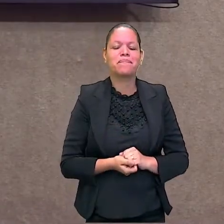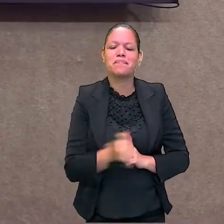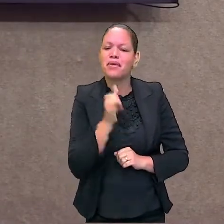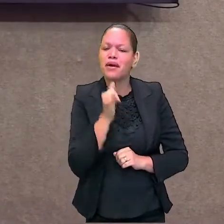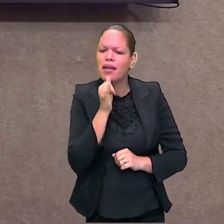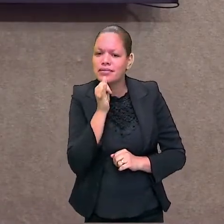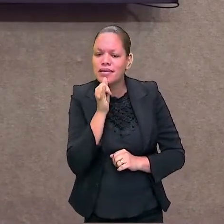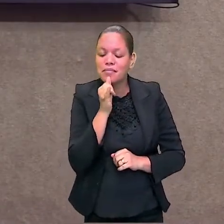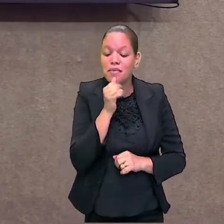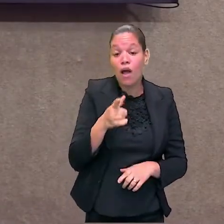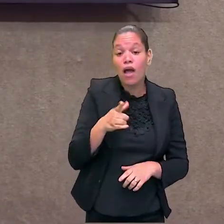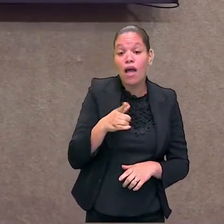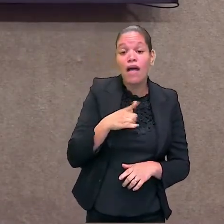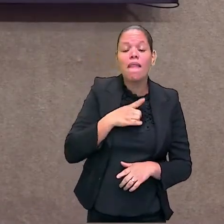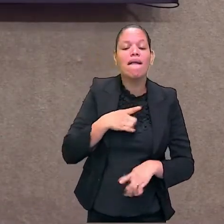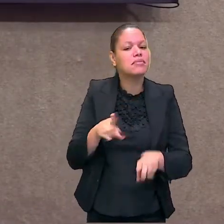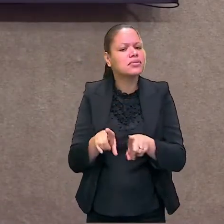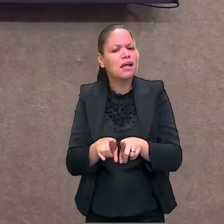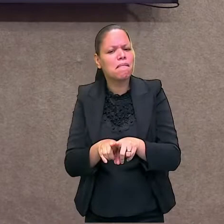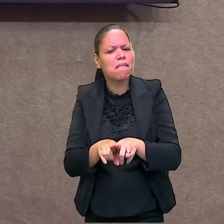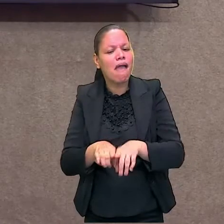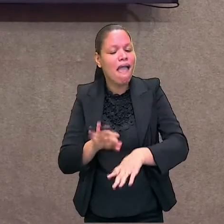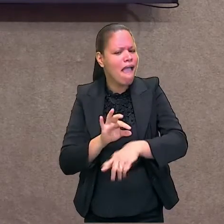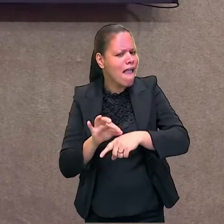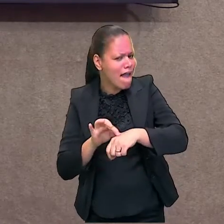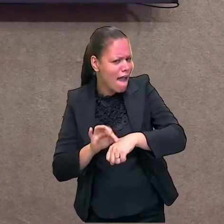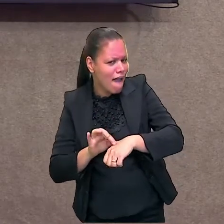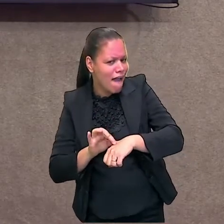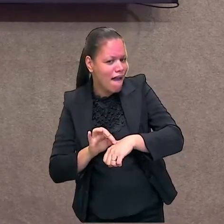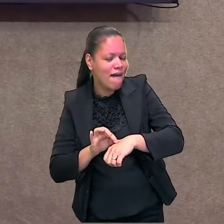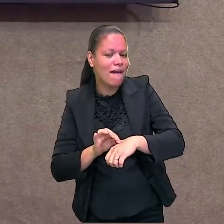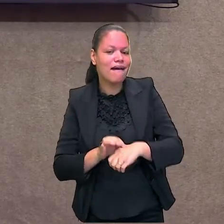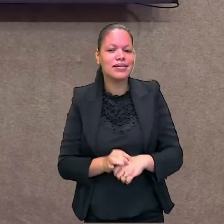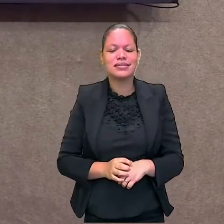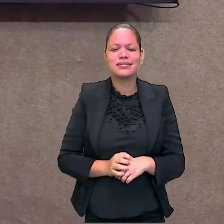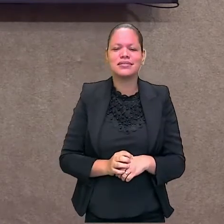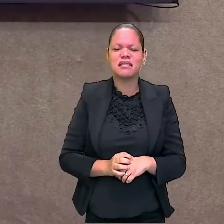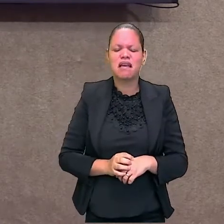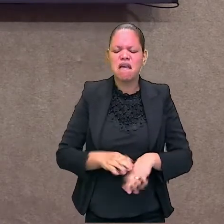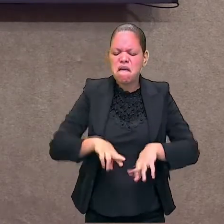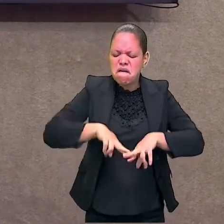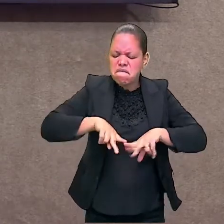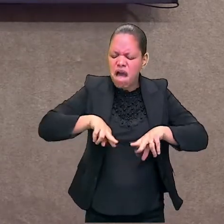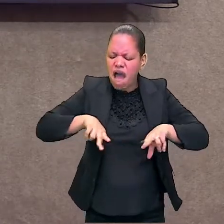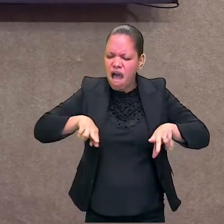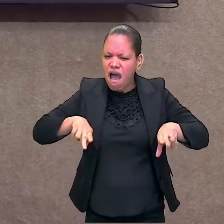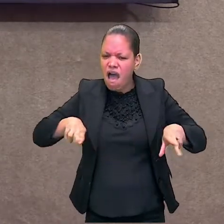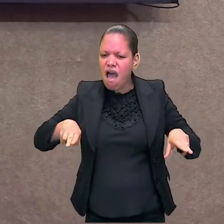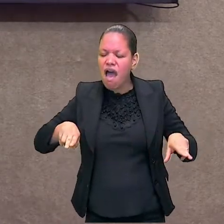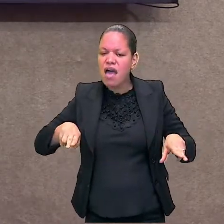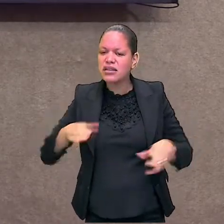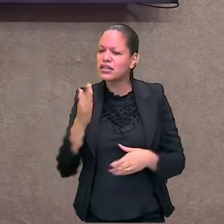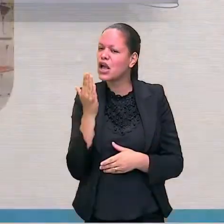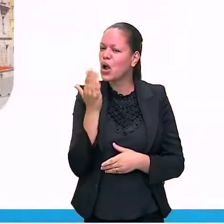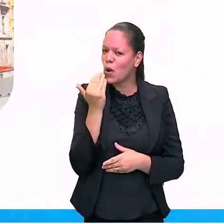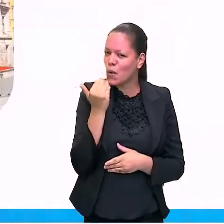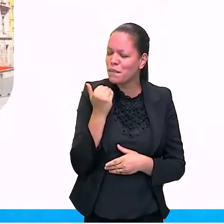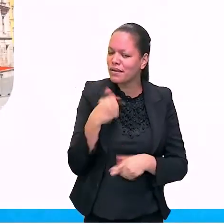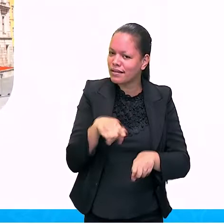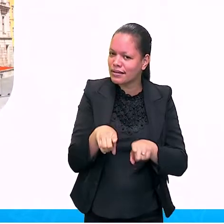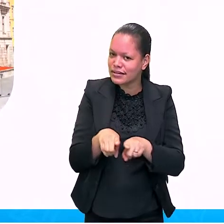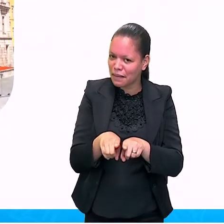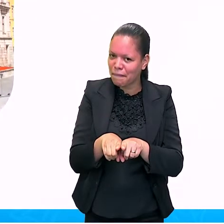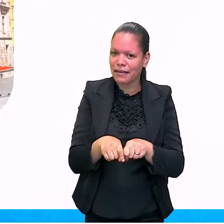aí uma tradição de Portugal que vem como uma diversidade cultural. E aqui eu trouxe para vocês uma igreja lá